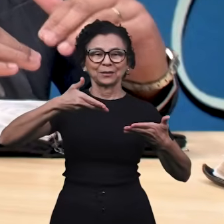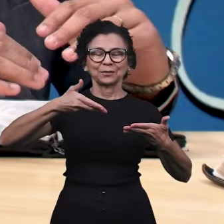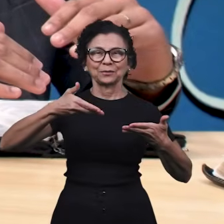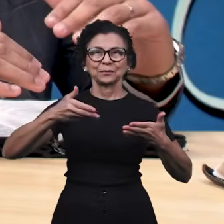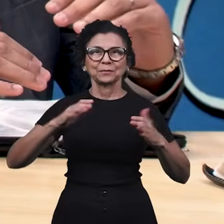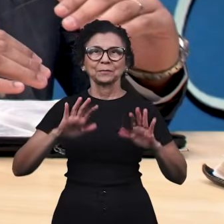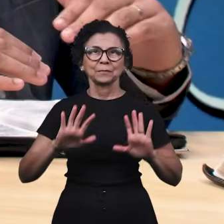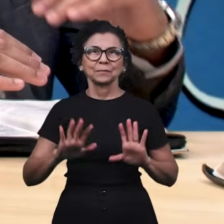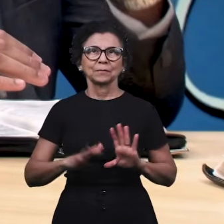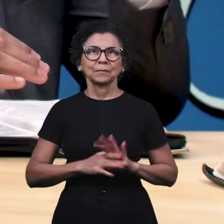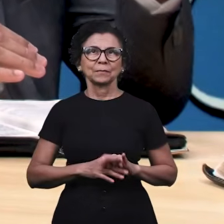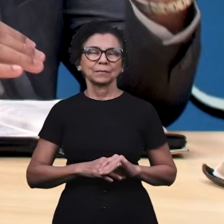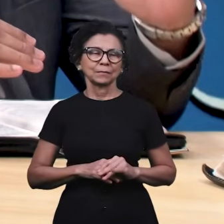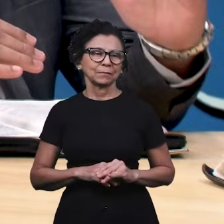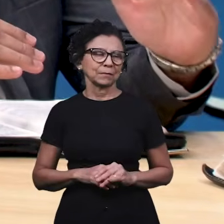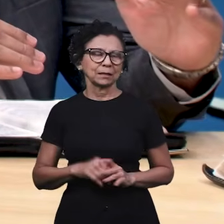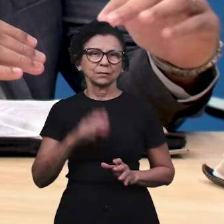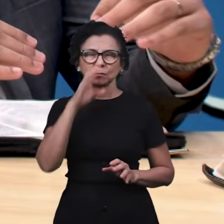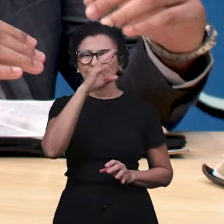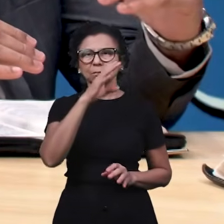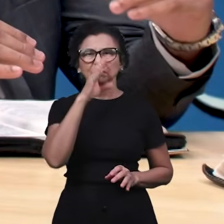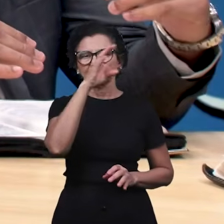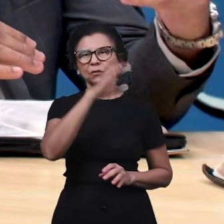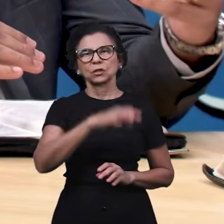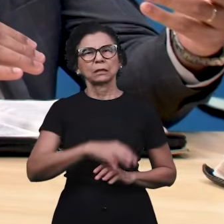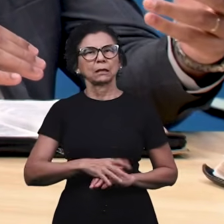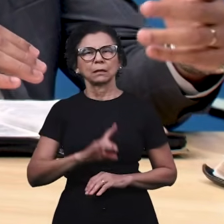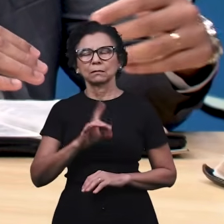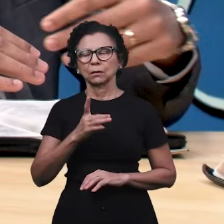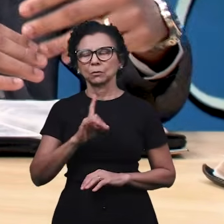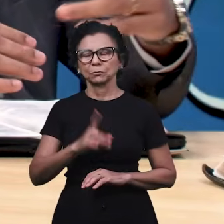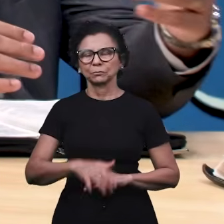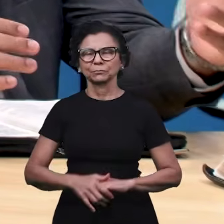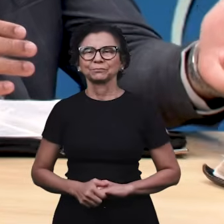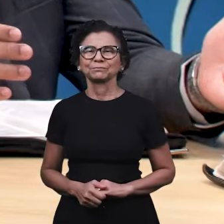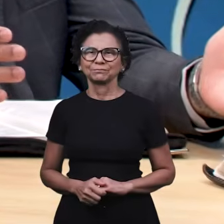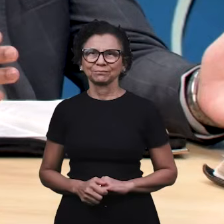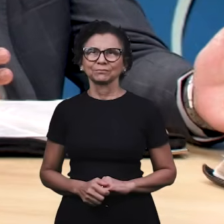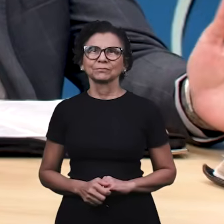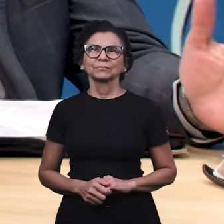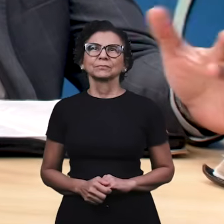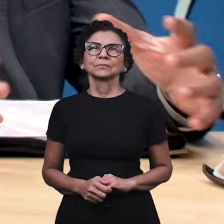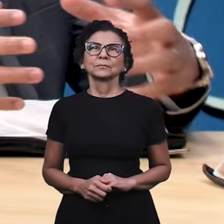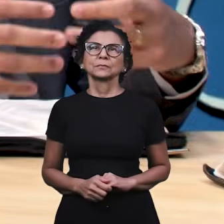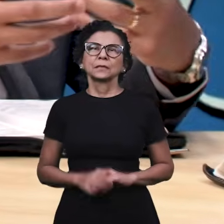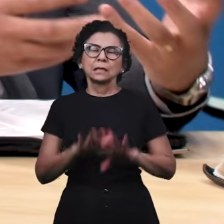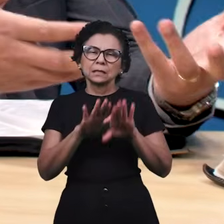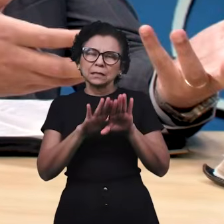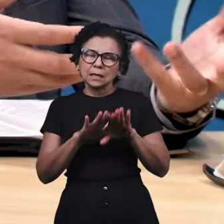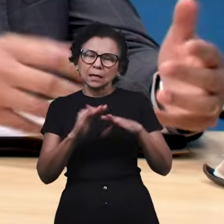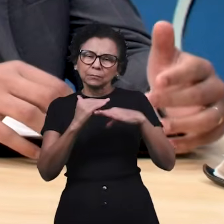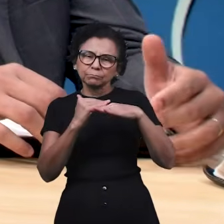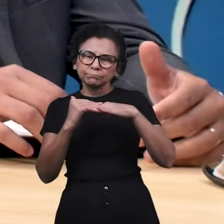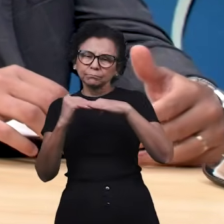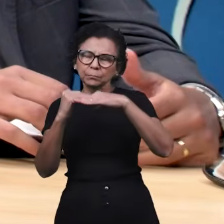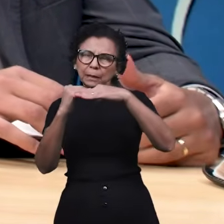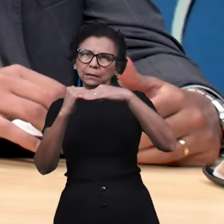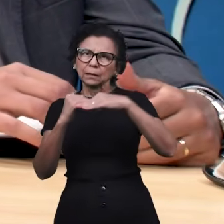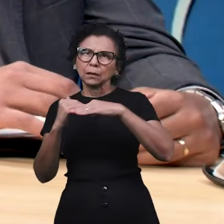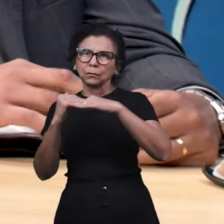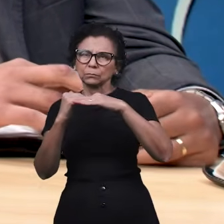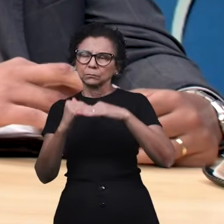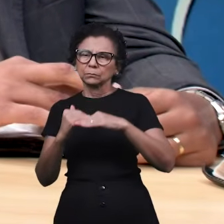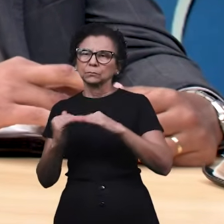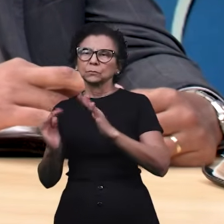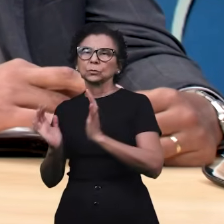nada seja destoante um do outro em questão aos demais, né? Sempre agregando aos